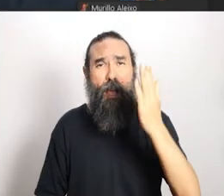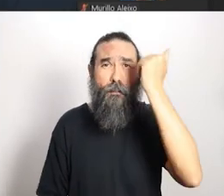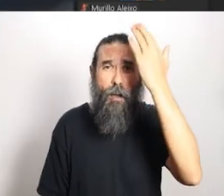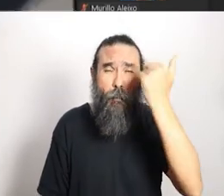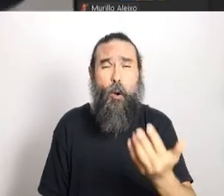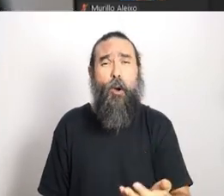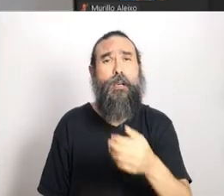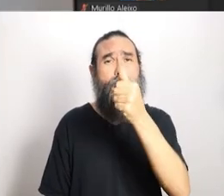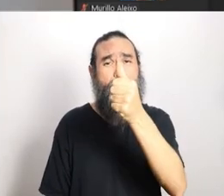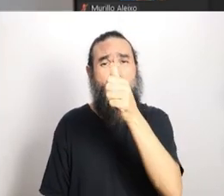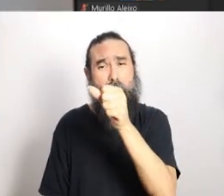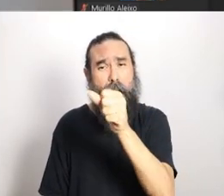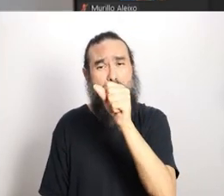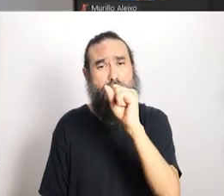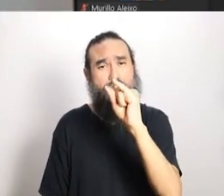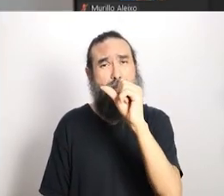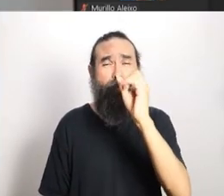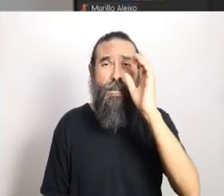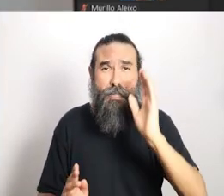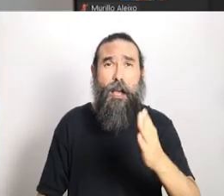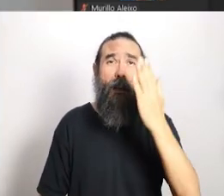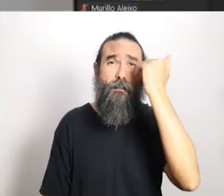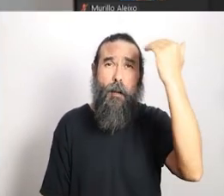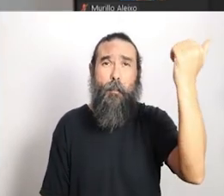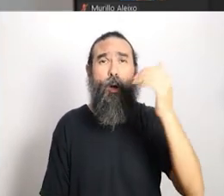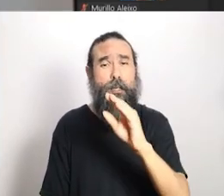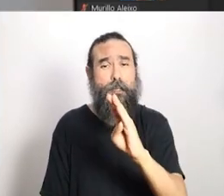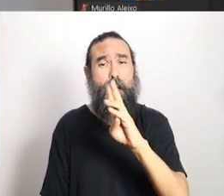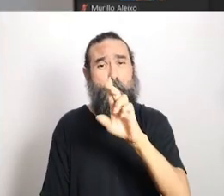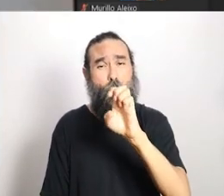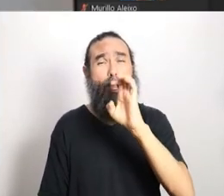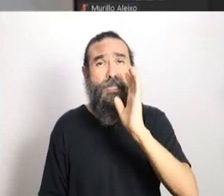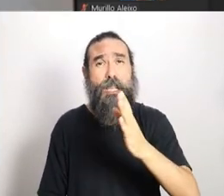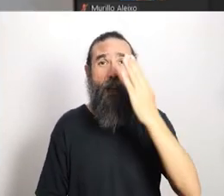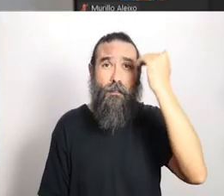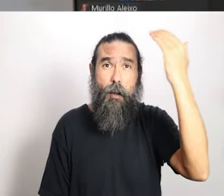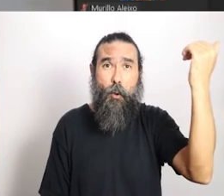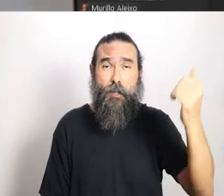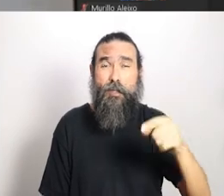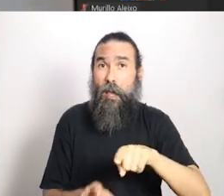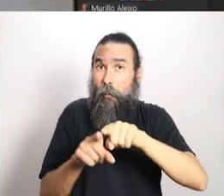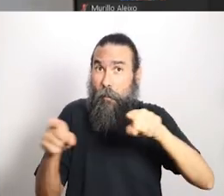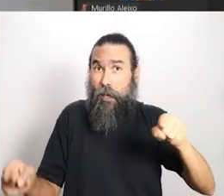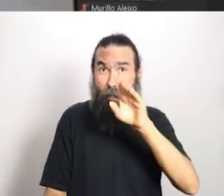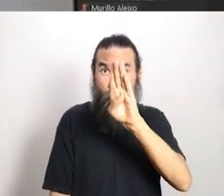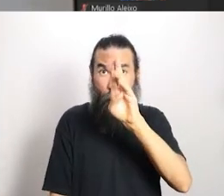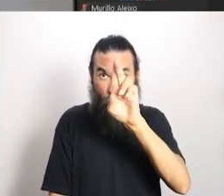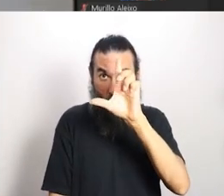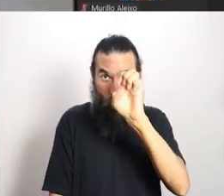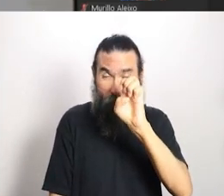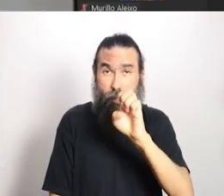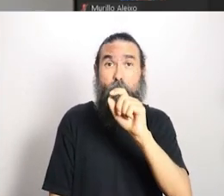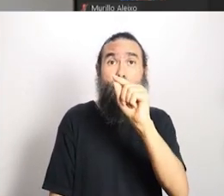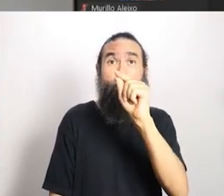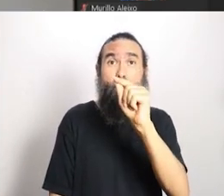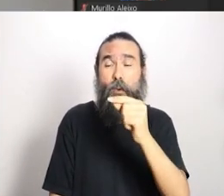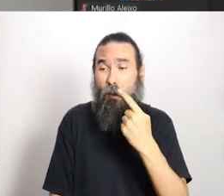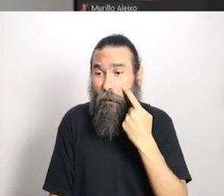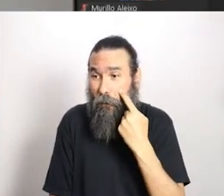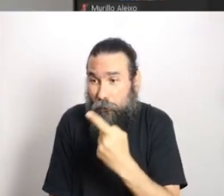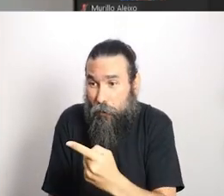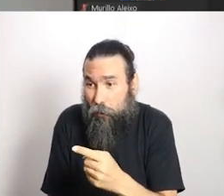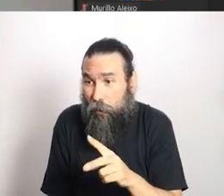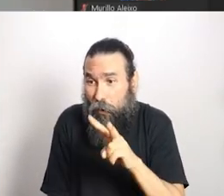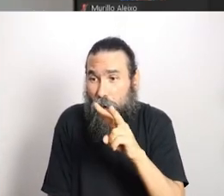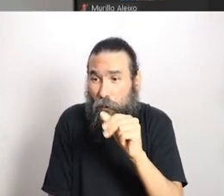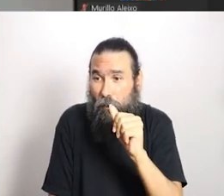já é Severina, Assis já é Assis. Mas como o Bully enxergou Valdir, um rebentozinho, um caba novinho,